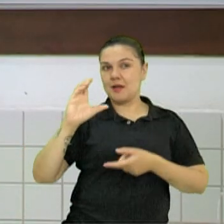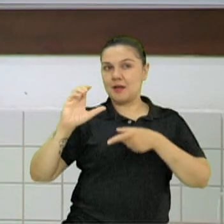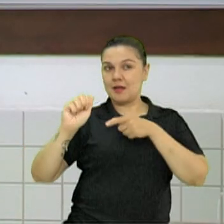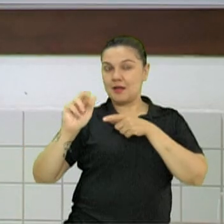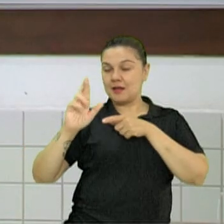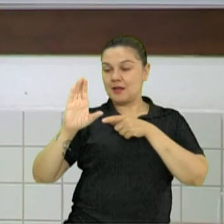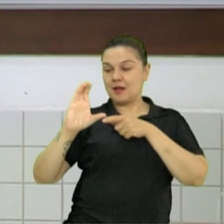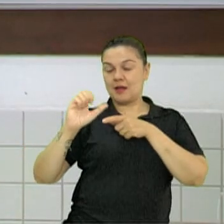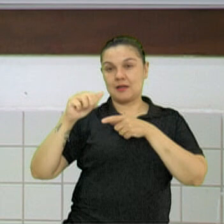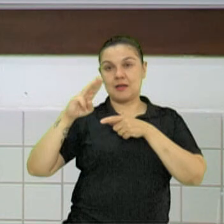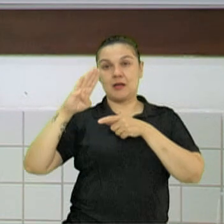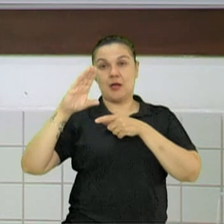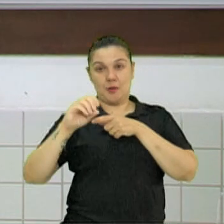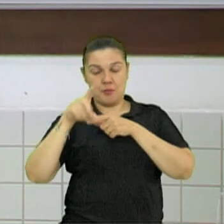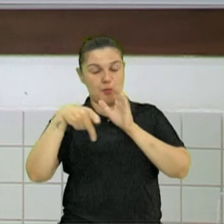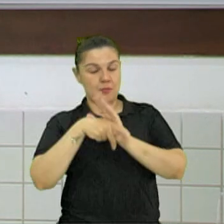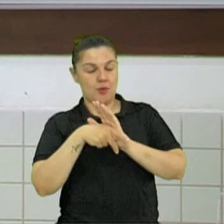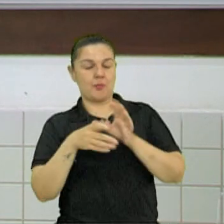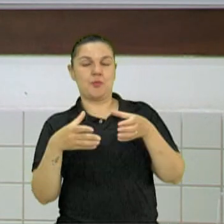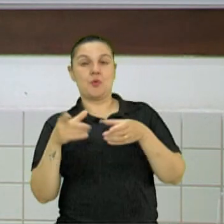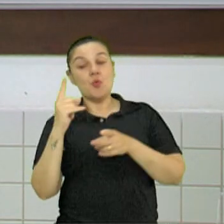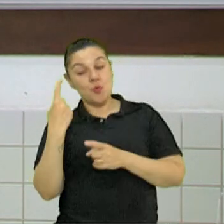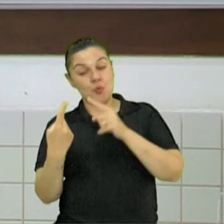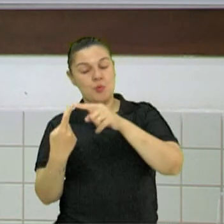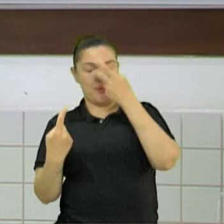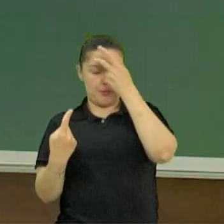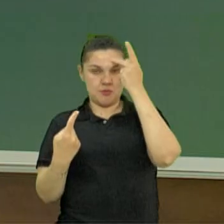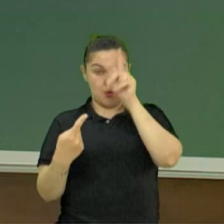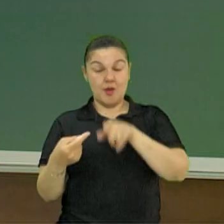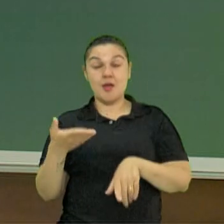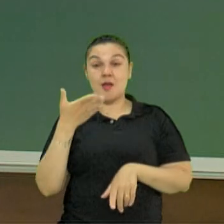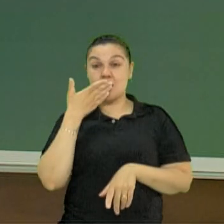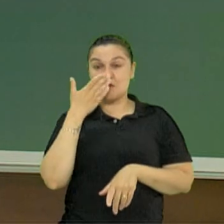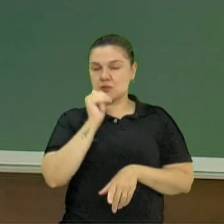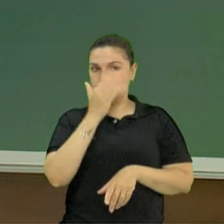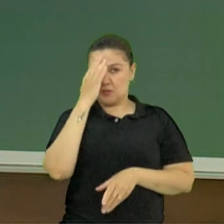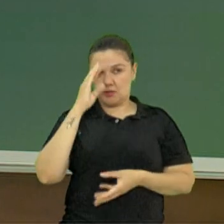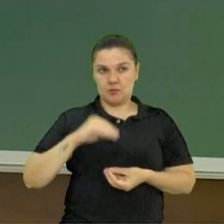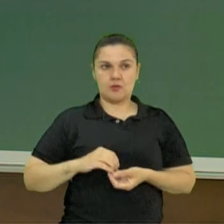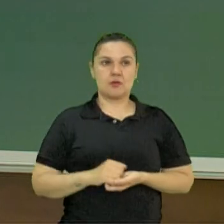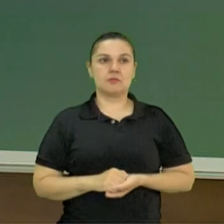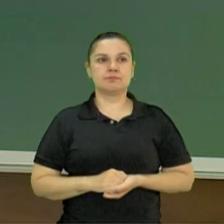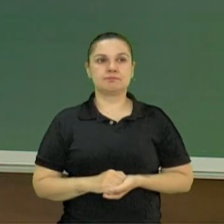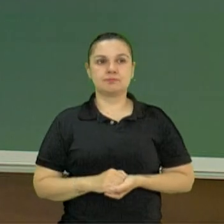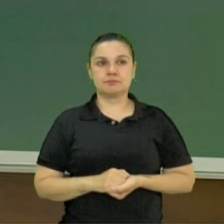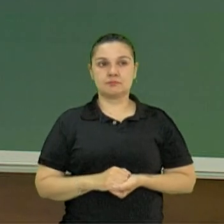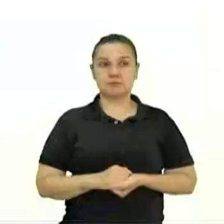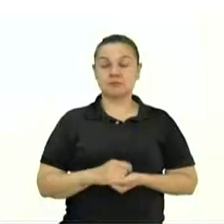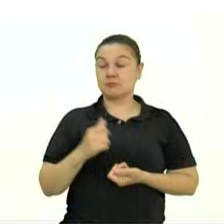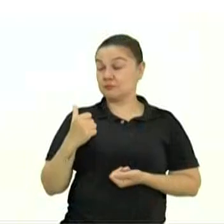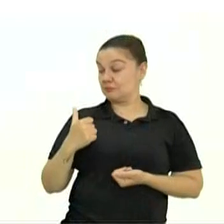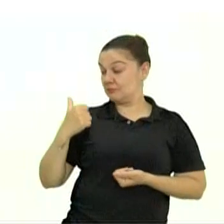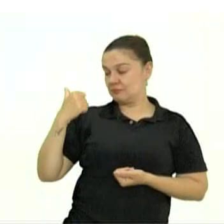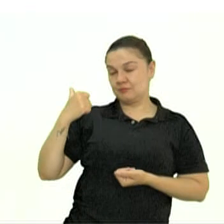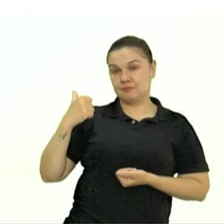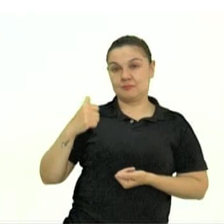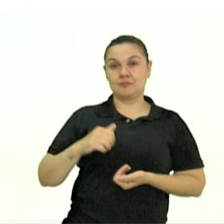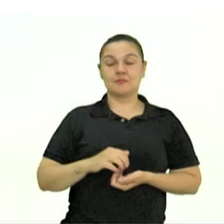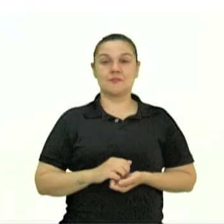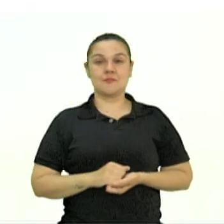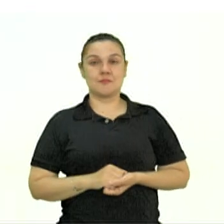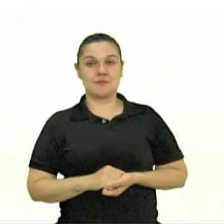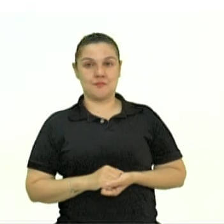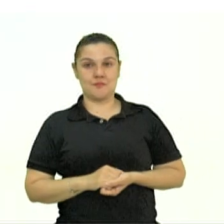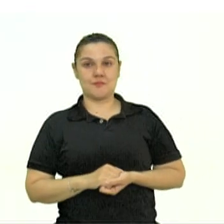um dos personagens indígenas. Como podemos compreender esses versos? Da perfídia de Europa e daqui mesmo, que os